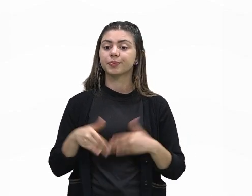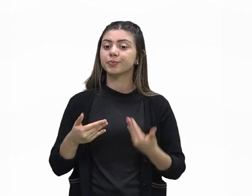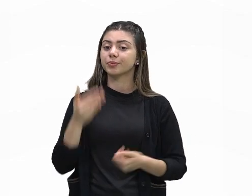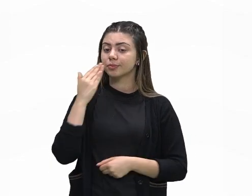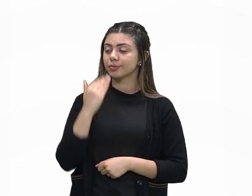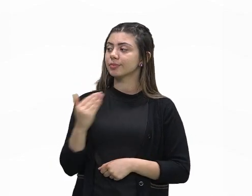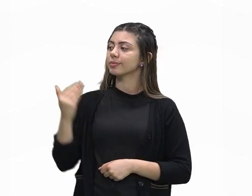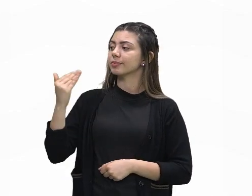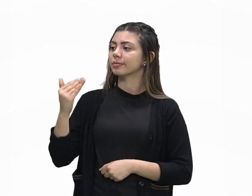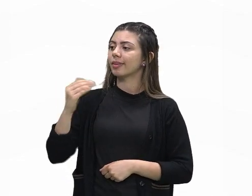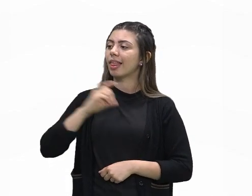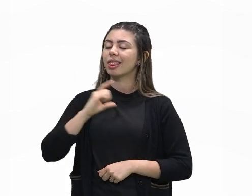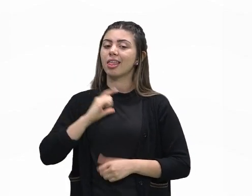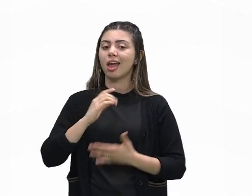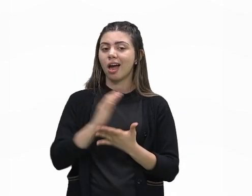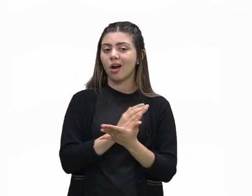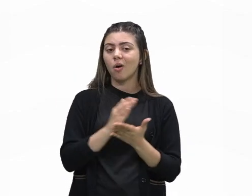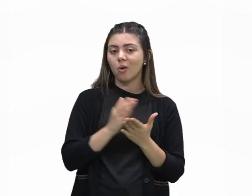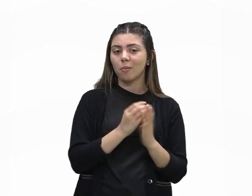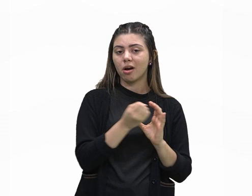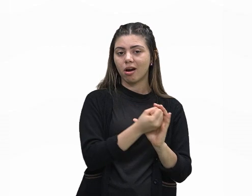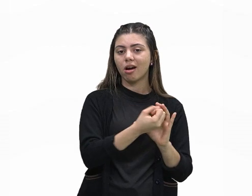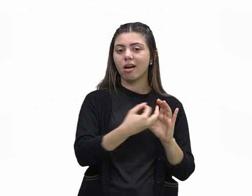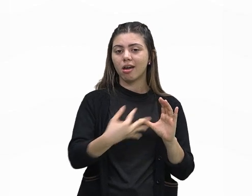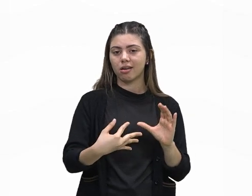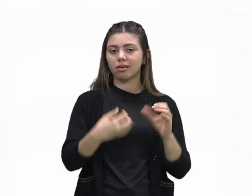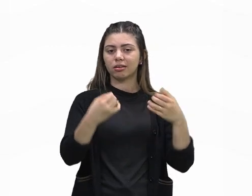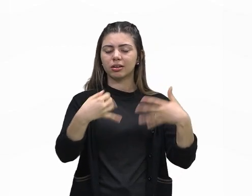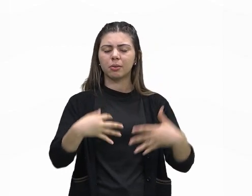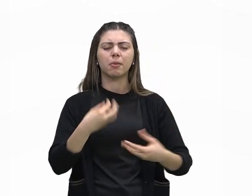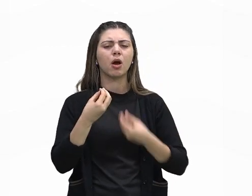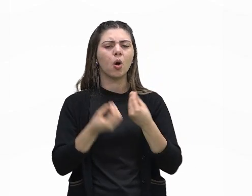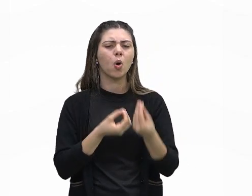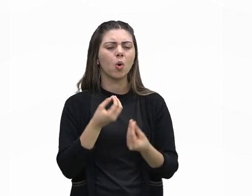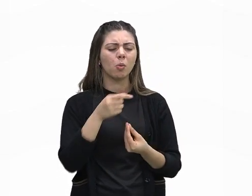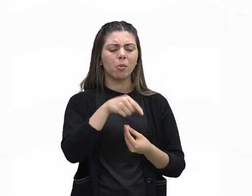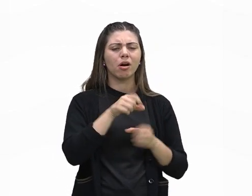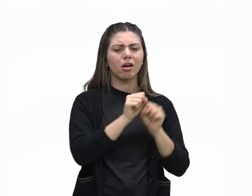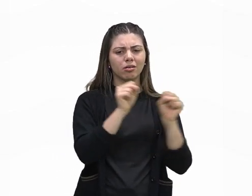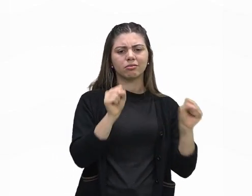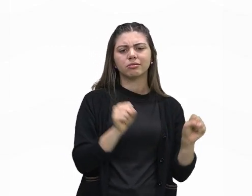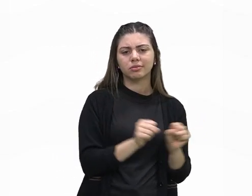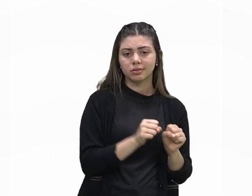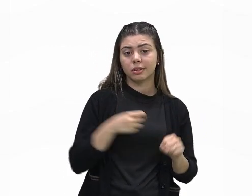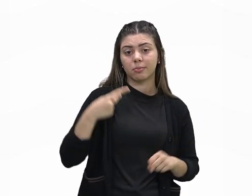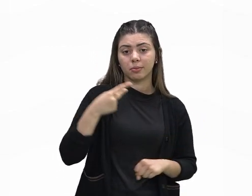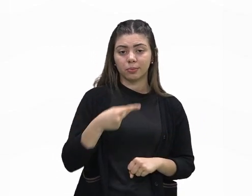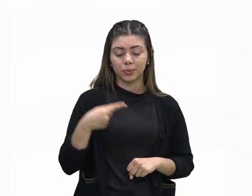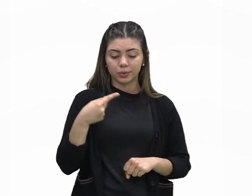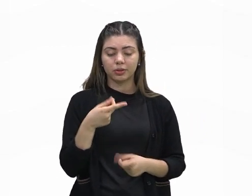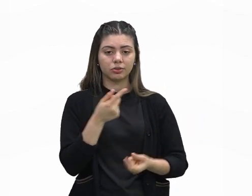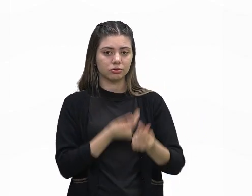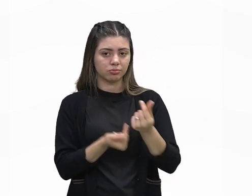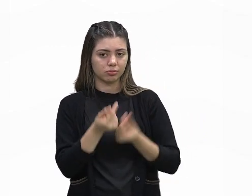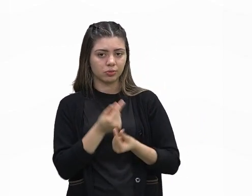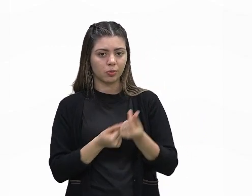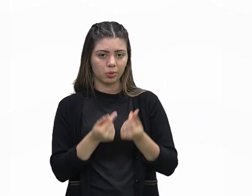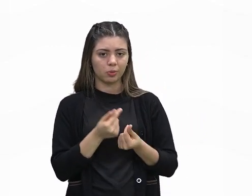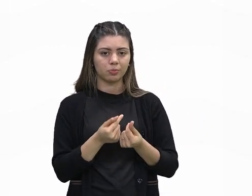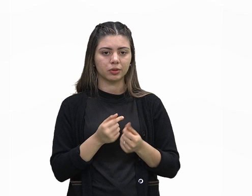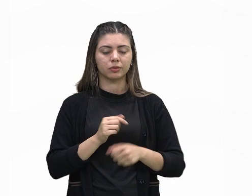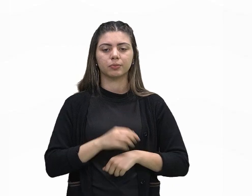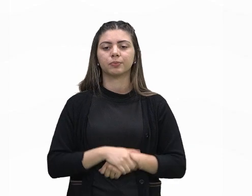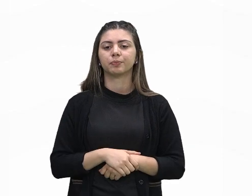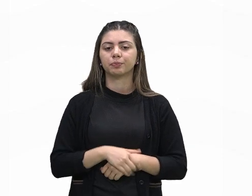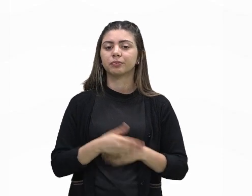aqui alguns aspectos, né, que definem esse sistema, que é um sistema político e também um sistema econômico,